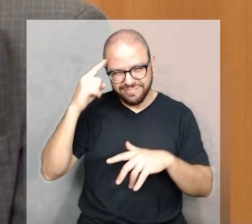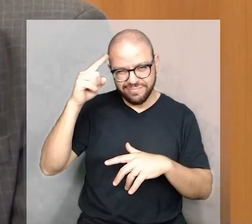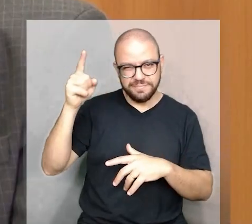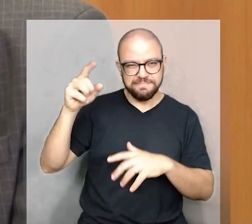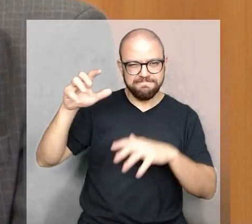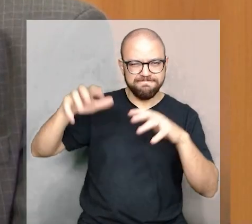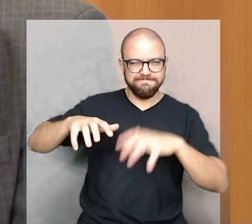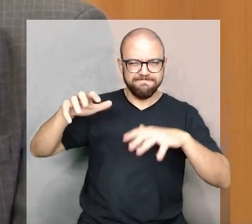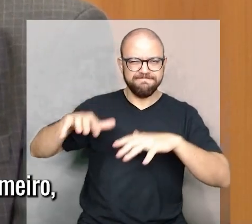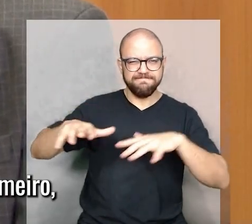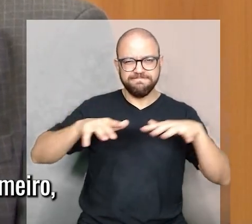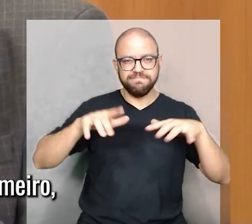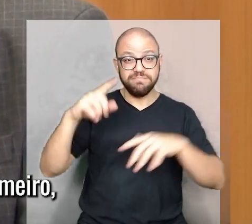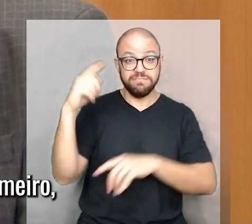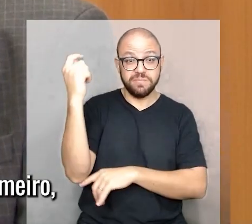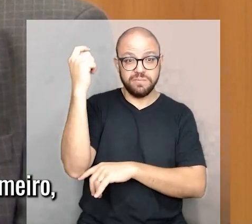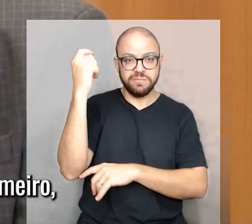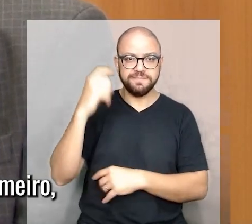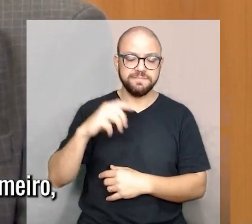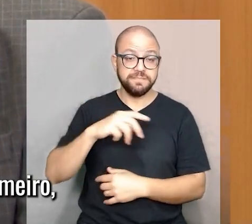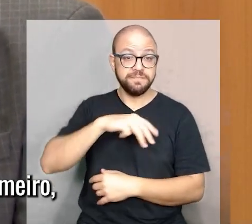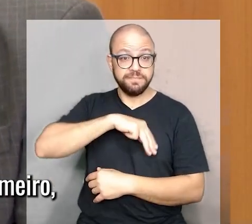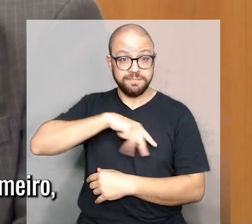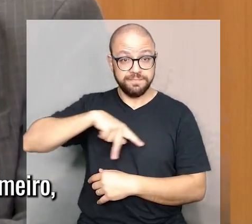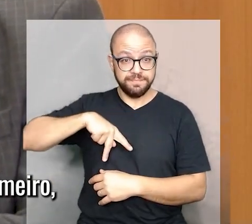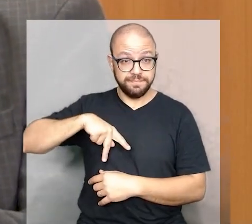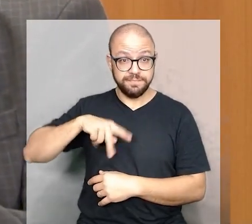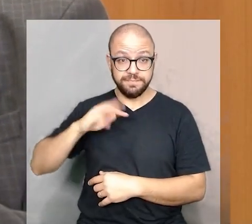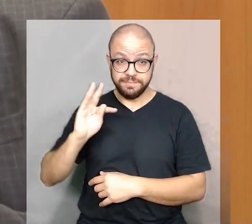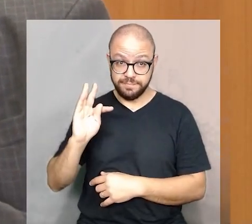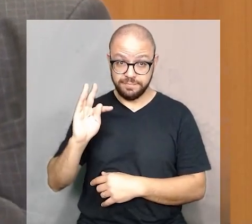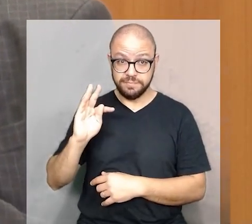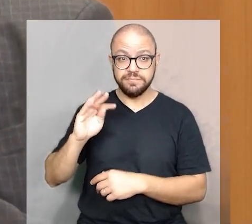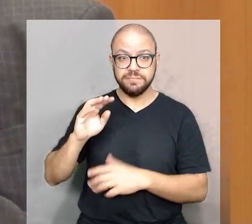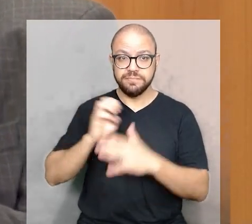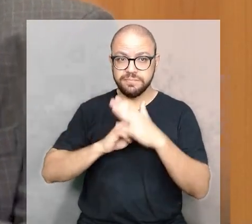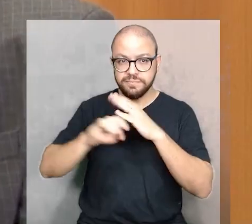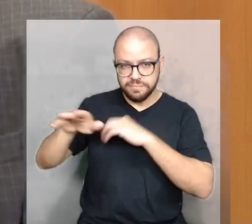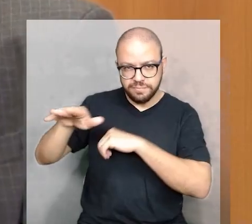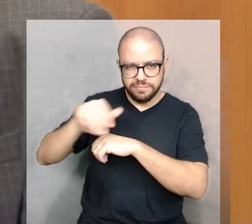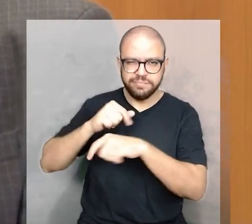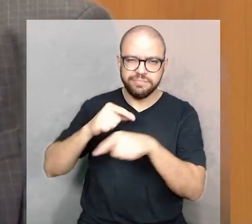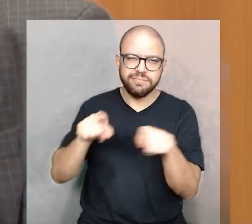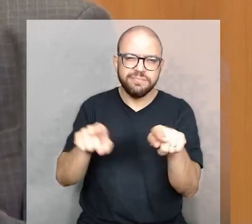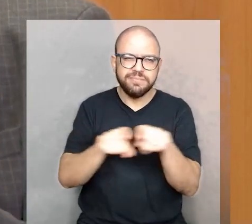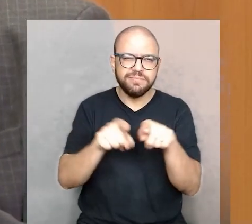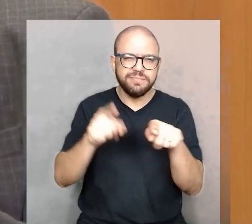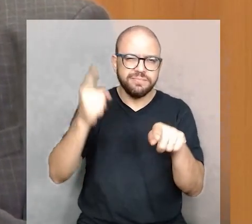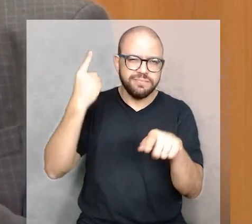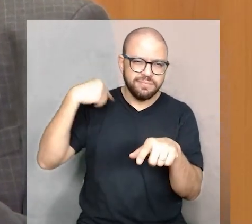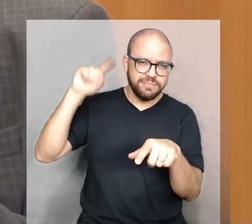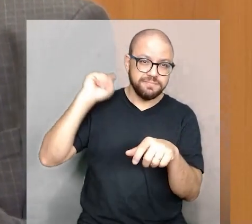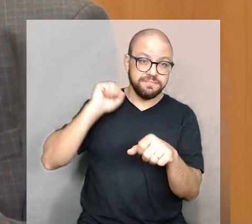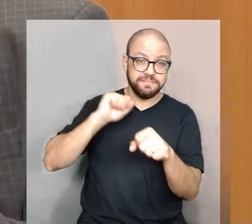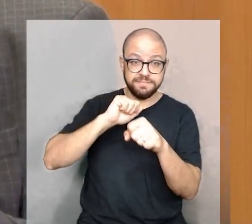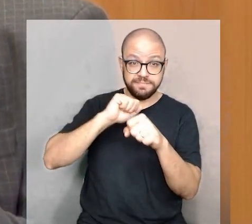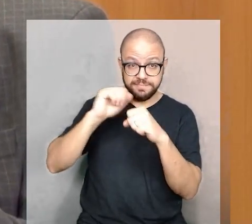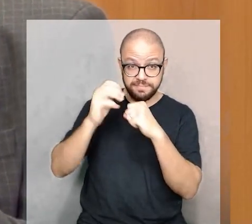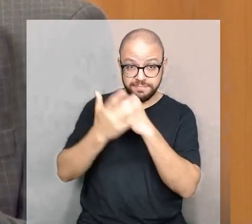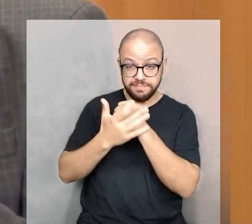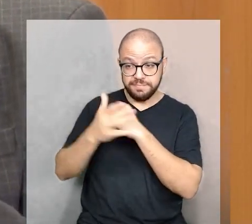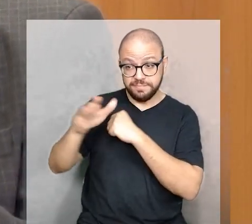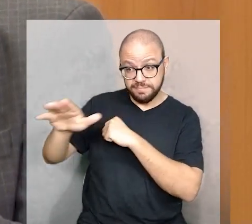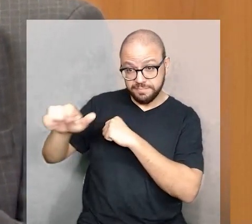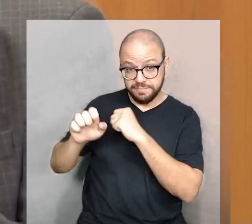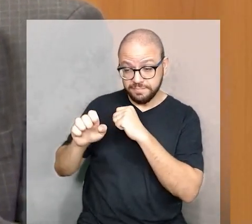no Rio Grande do Sul. Então o Ministério do Trabalho atua como? Primeiro, nós chamamos as empresas, na pandemia teve o caso, então a gente chama a empresa, no